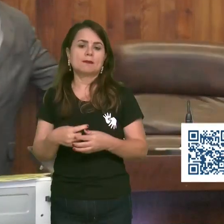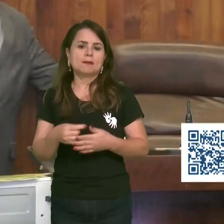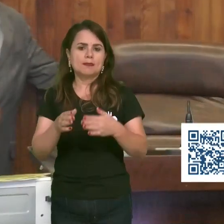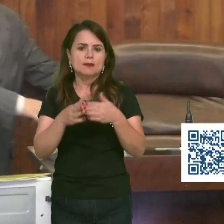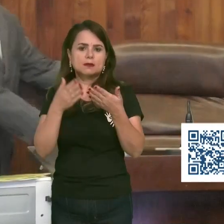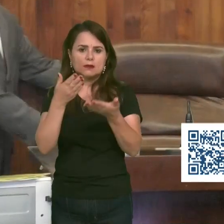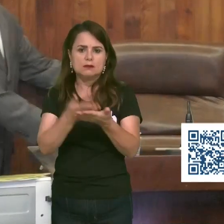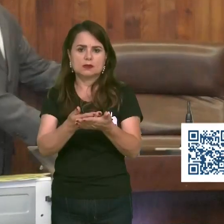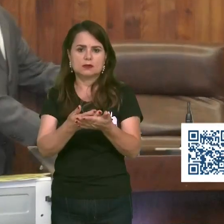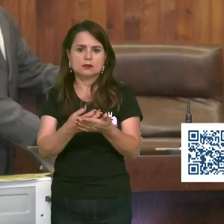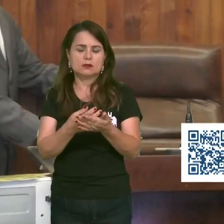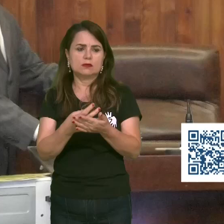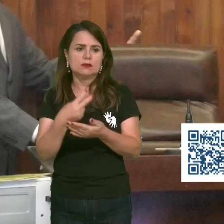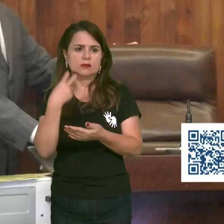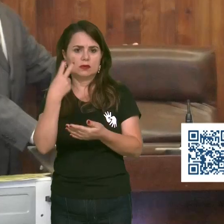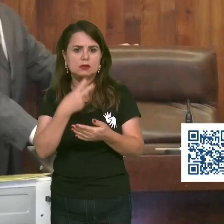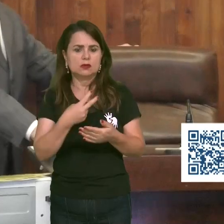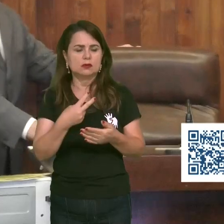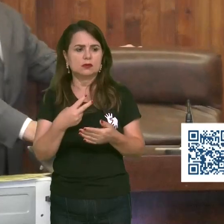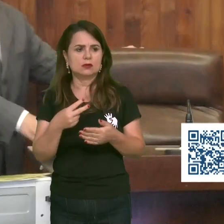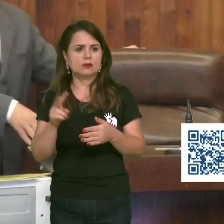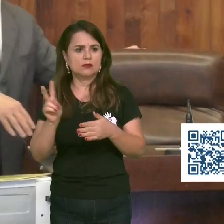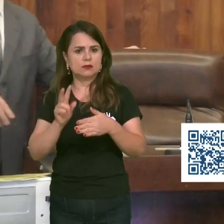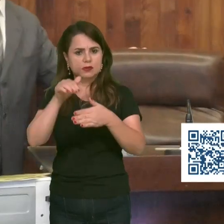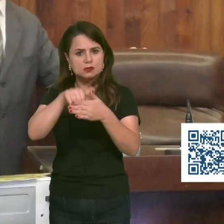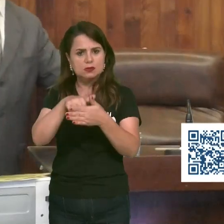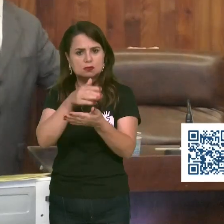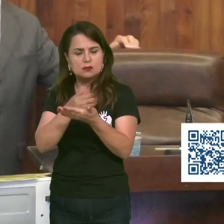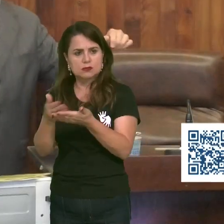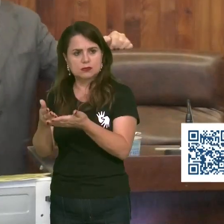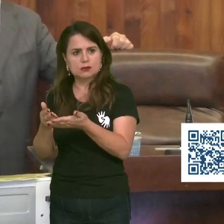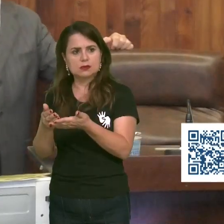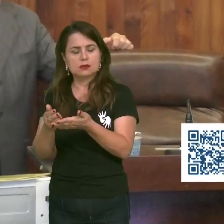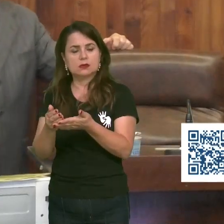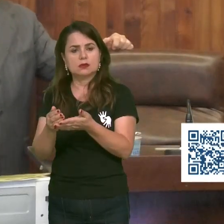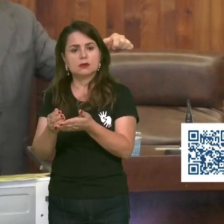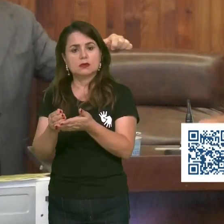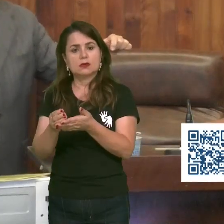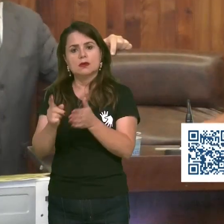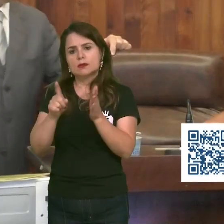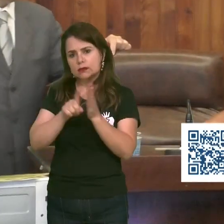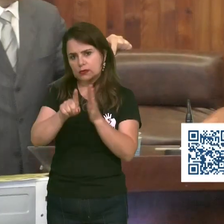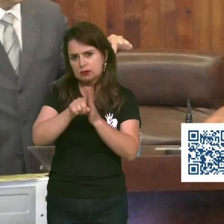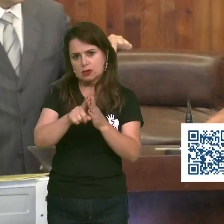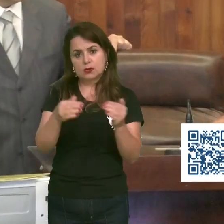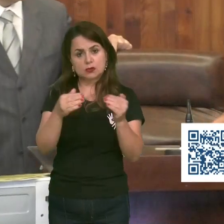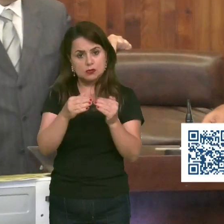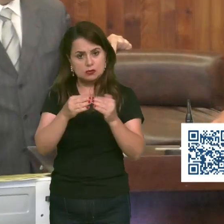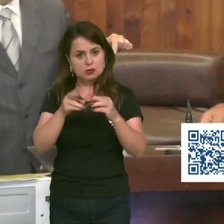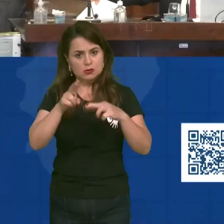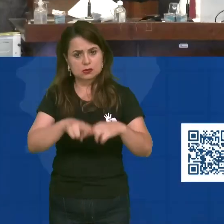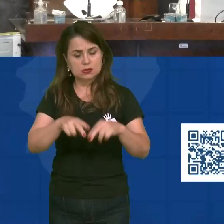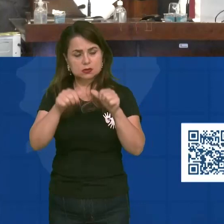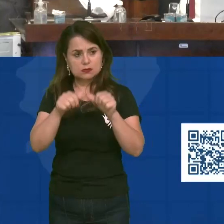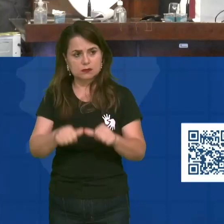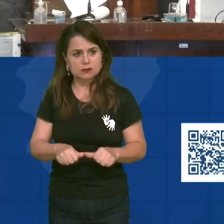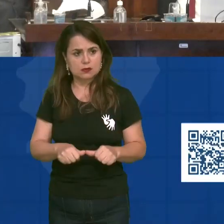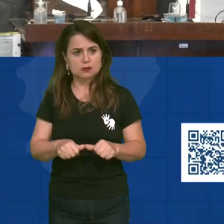não havendo mais vereadores inscritos está em votação Presidente requerimento vereadores foram favoráveis permanecem